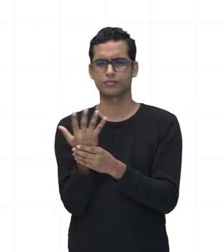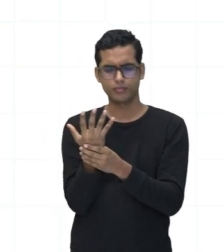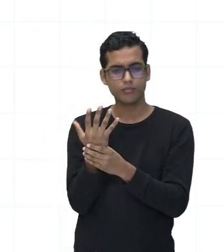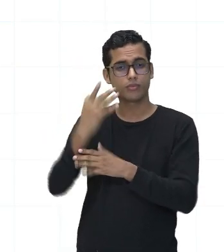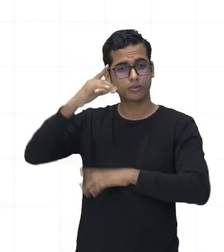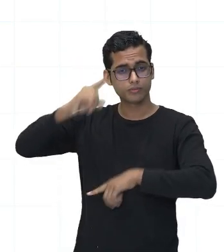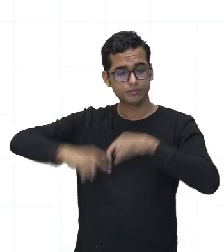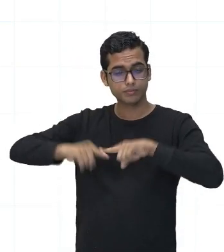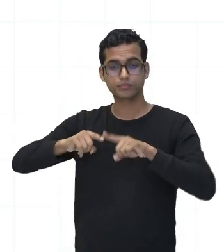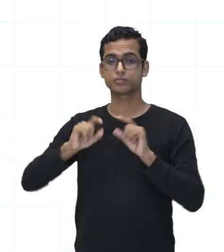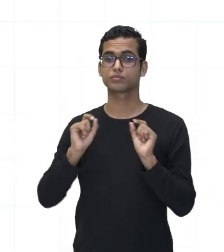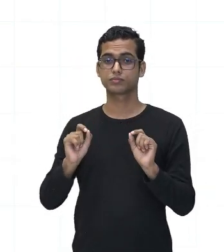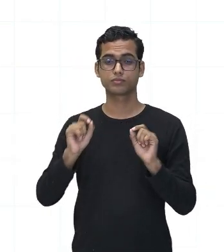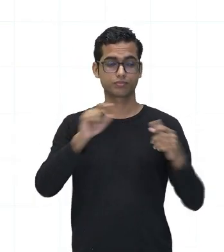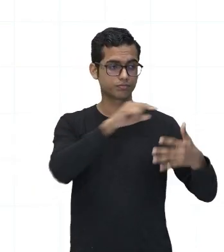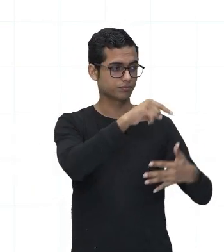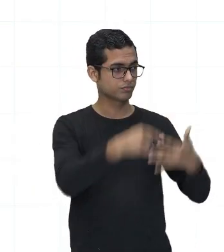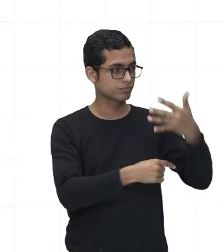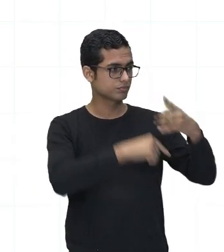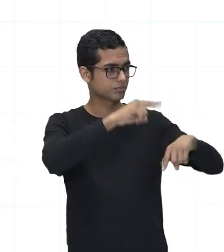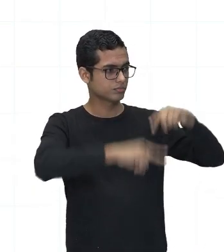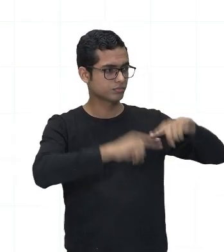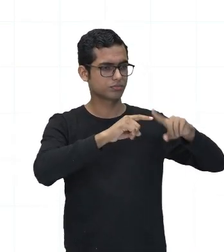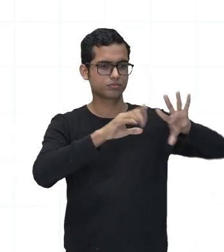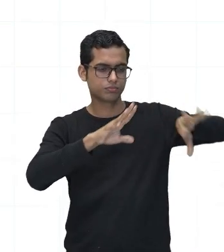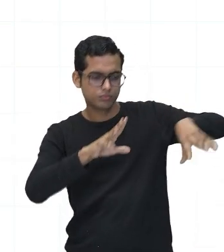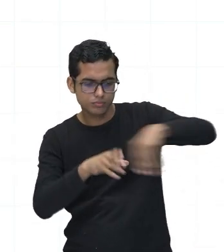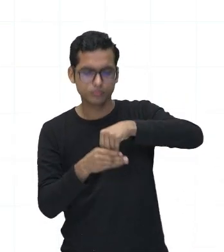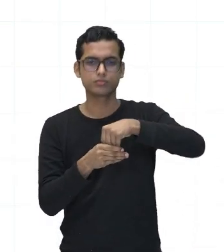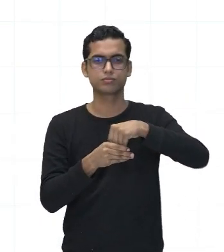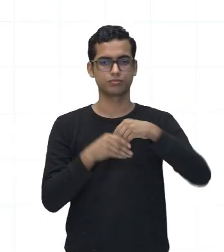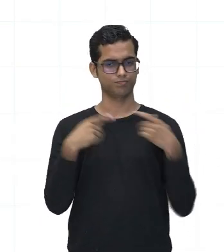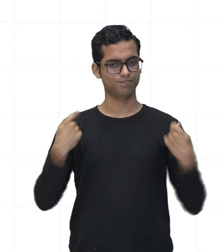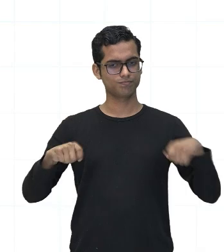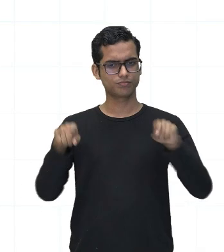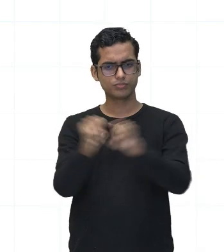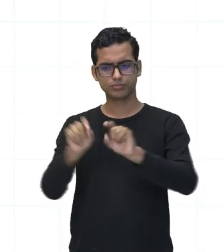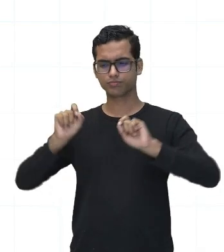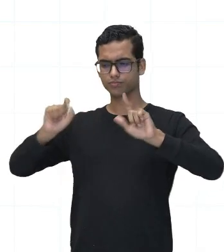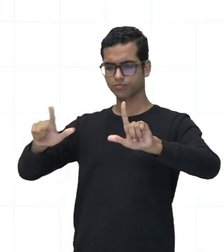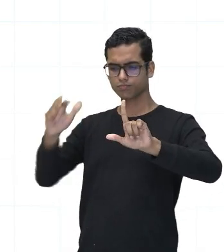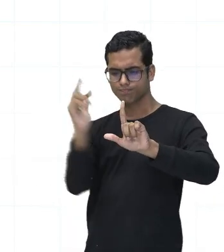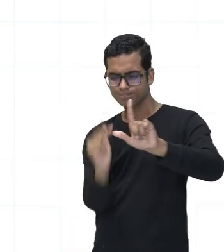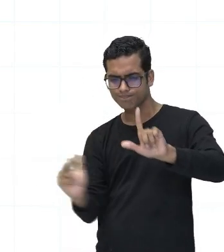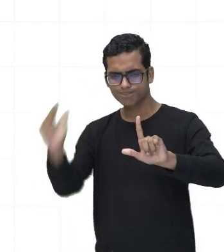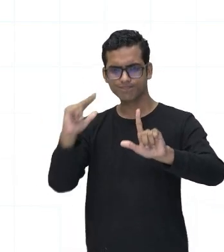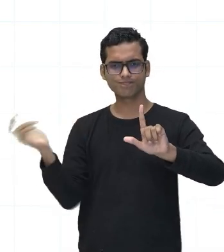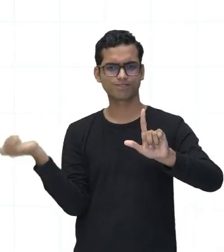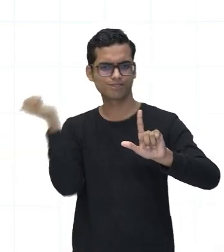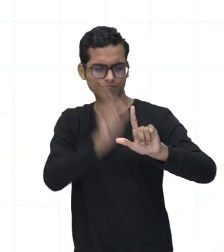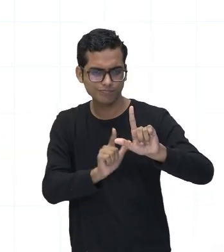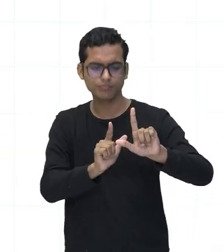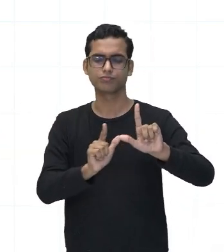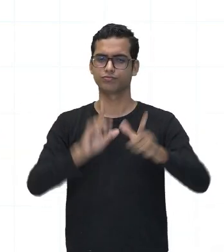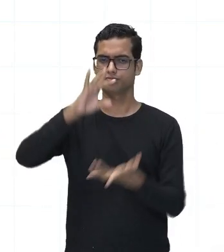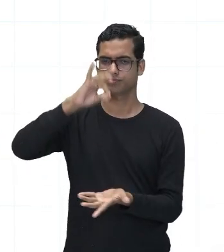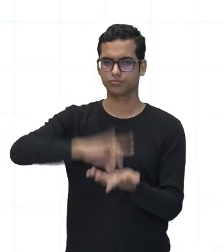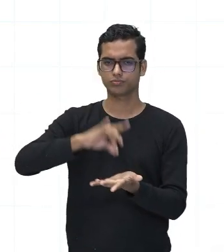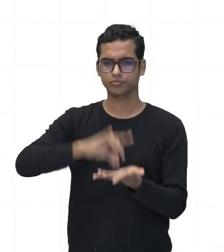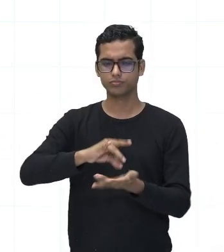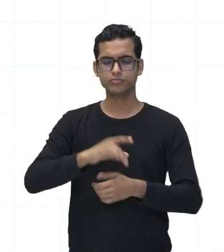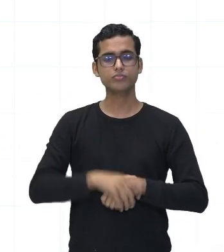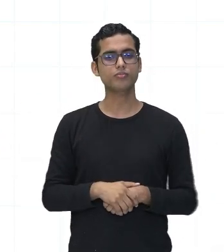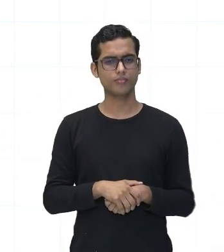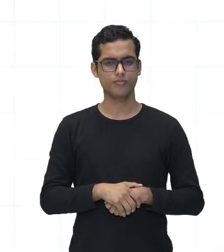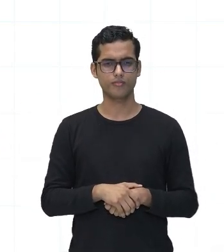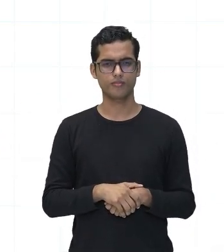precisar de todos esses elementos, certo? Então, a composição artística se baseia na